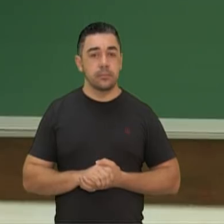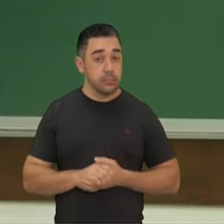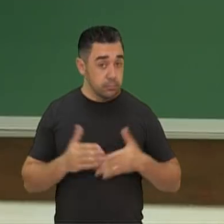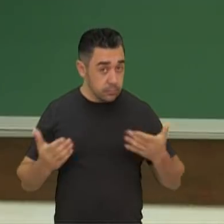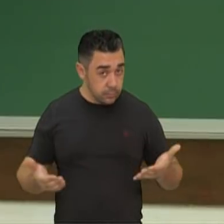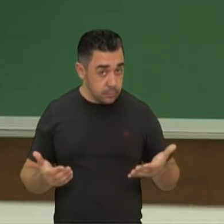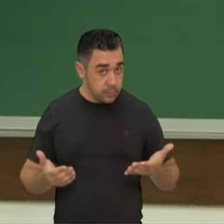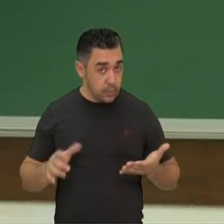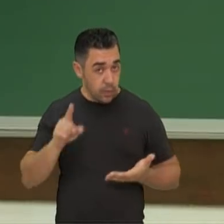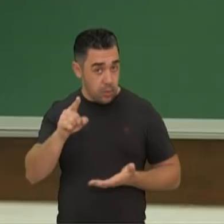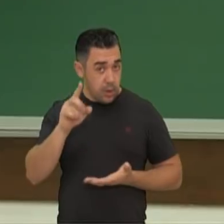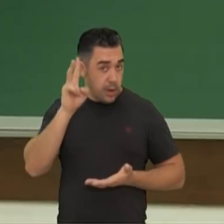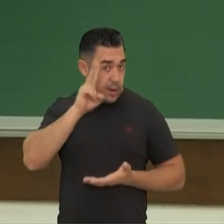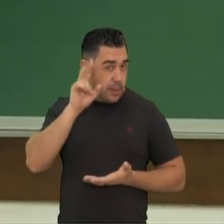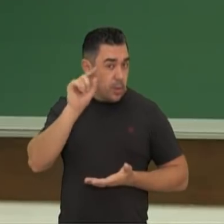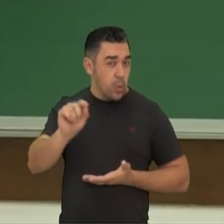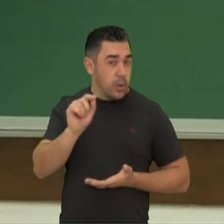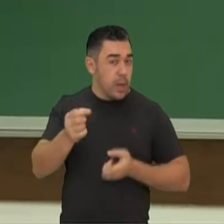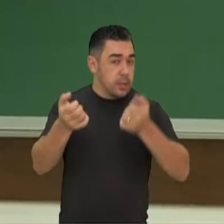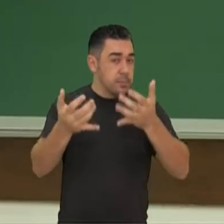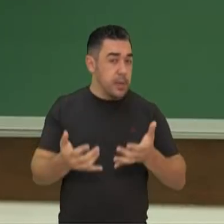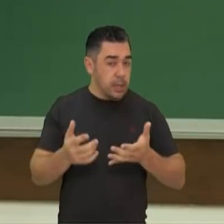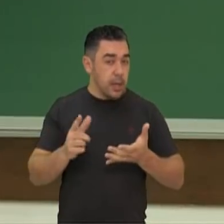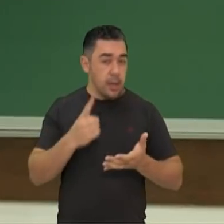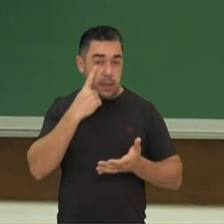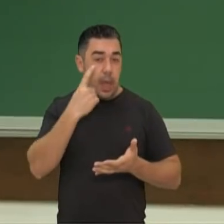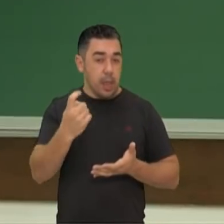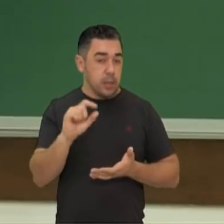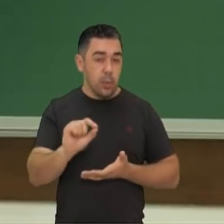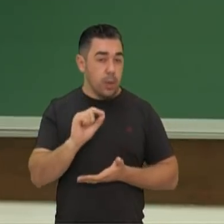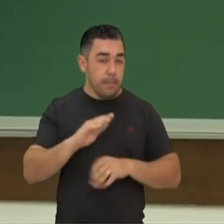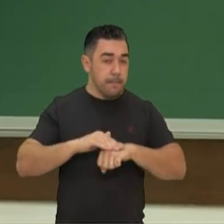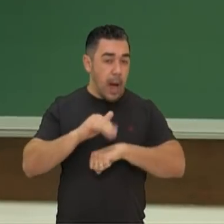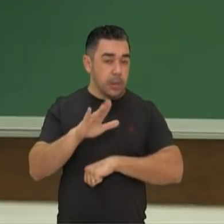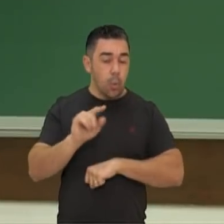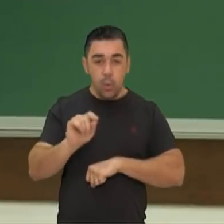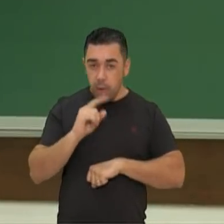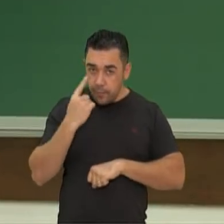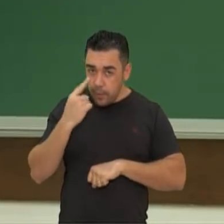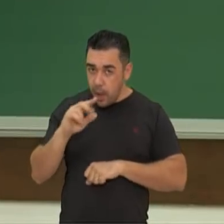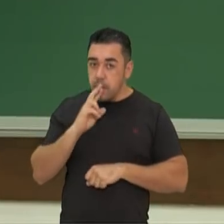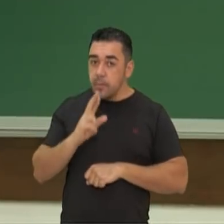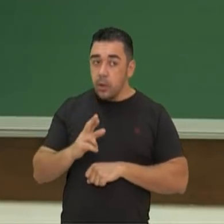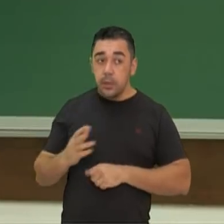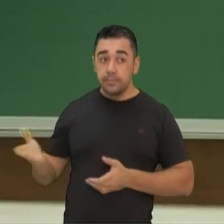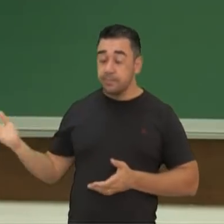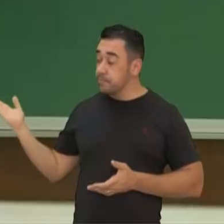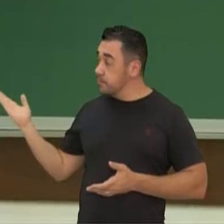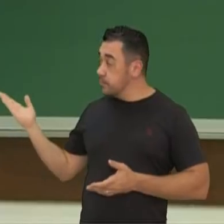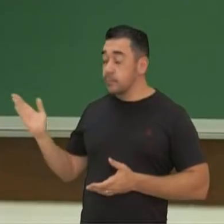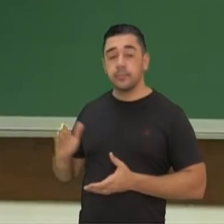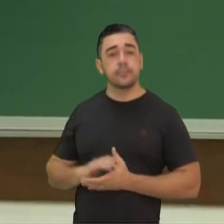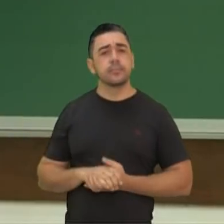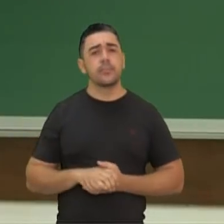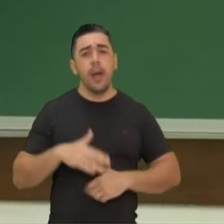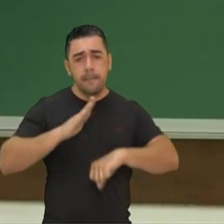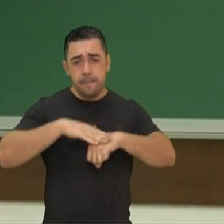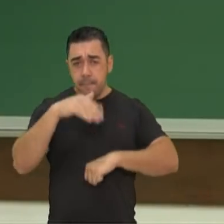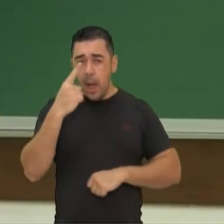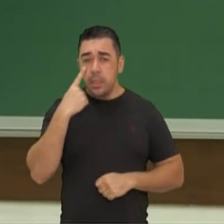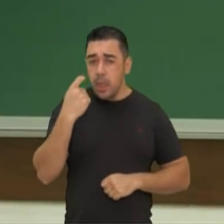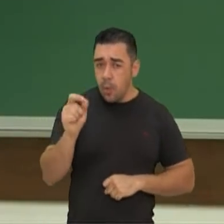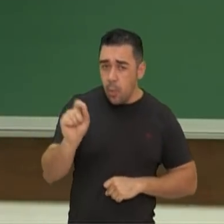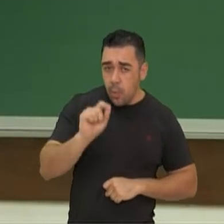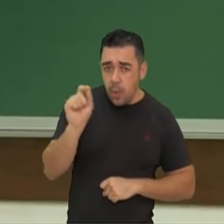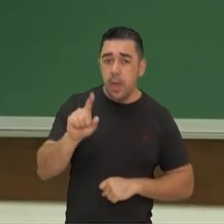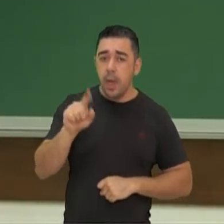Turma, então aqui, relembrando, explica o que mais chama a atenção. Vamos verificar qual é a resposta? O que mais chama a